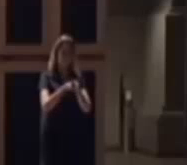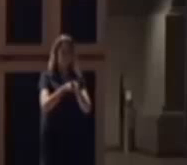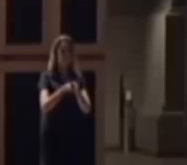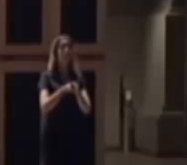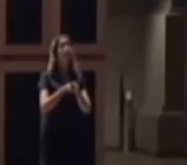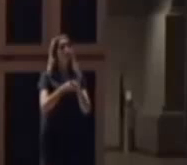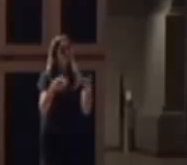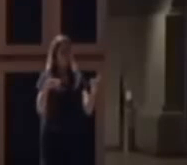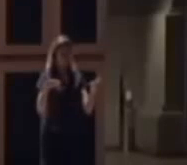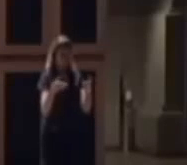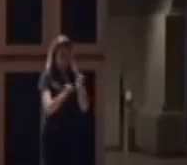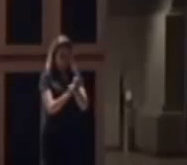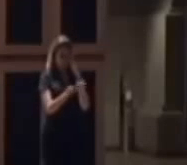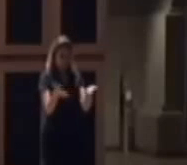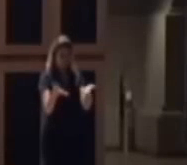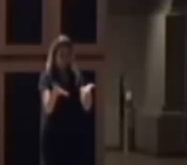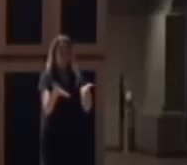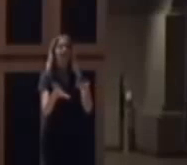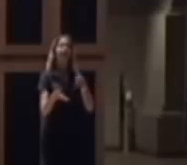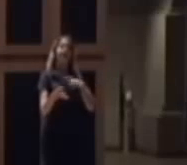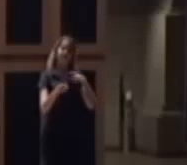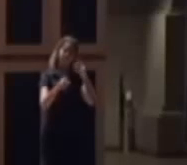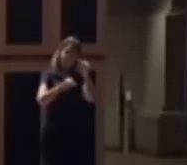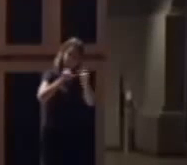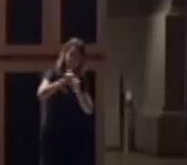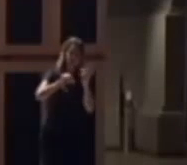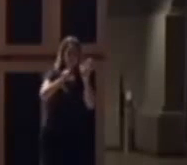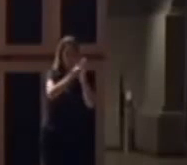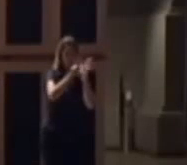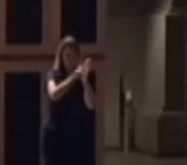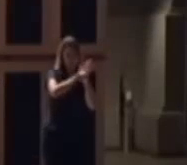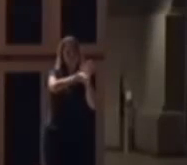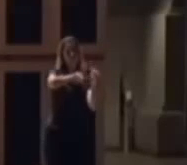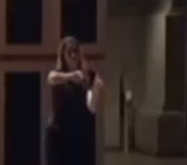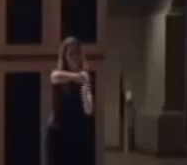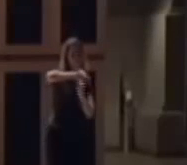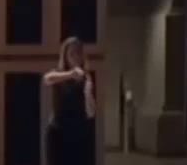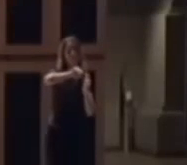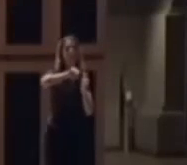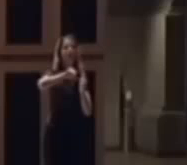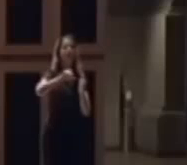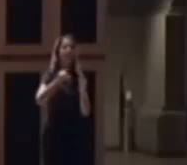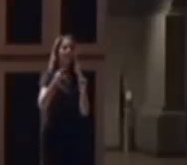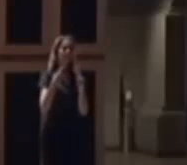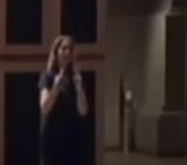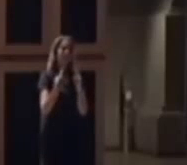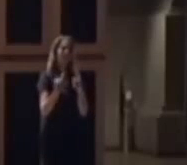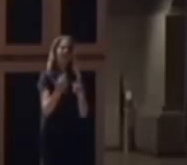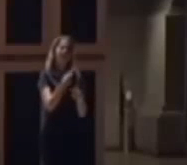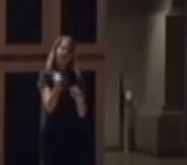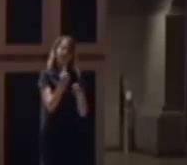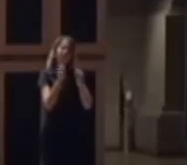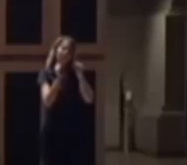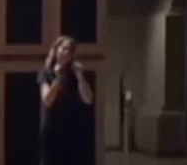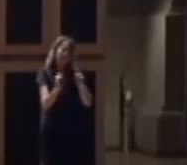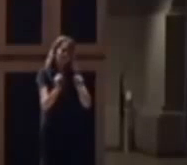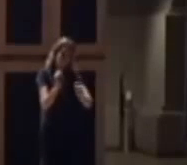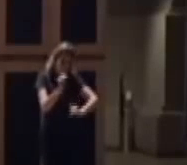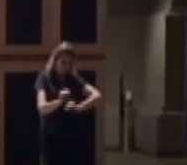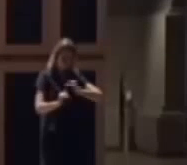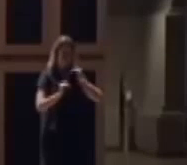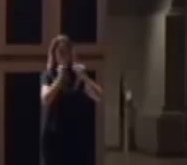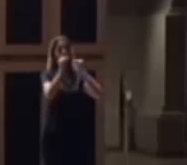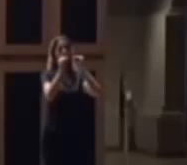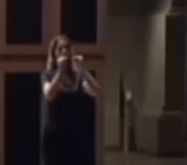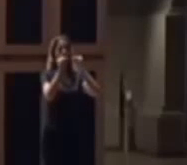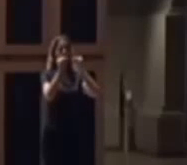uma mudança no decreto que regulamenta, exatamente para que a gente possa evoluir. E,